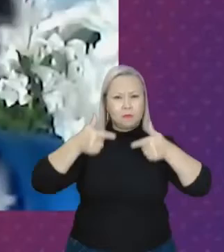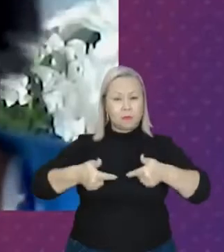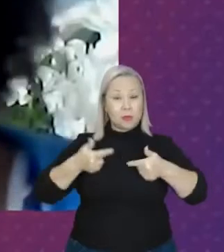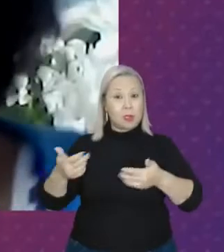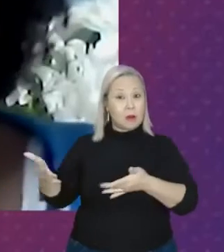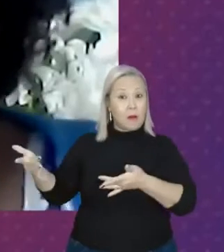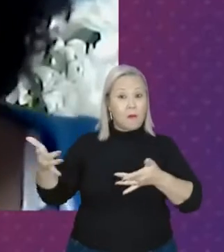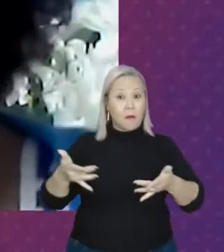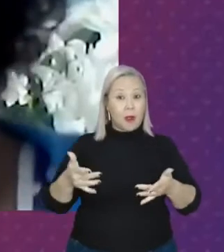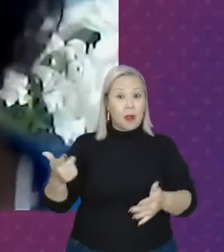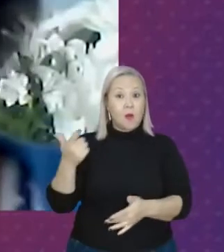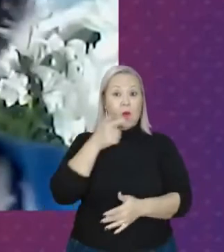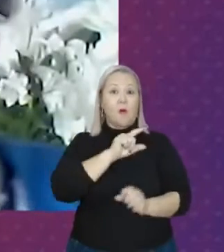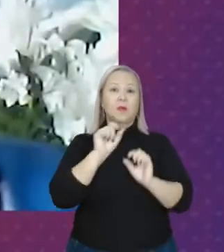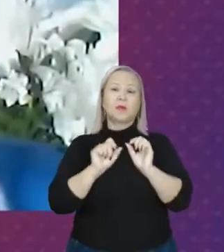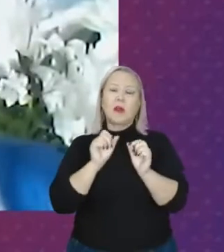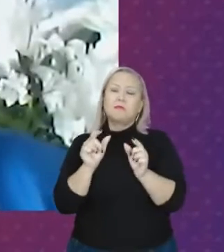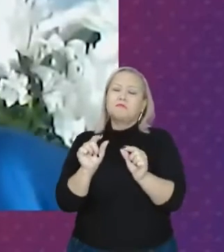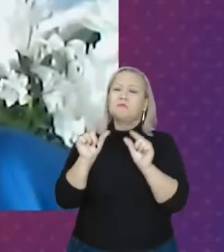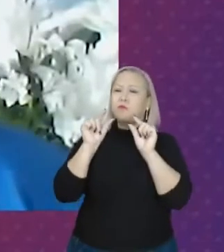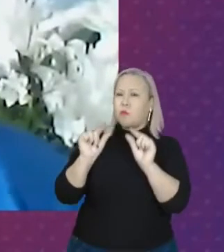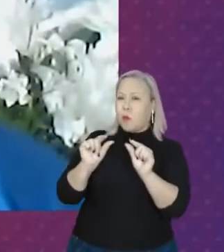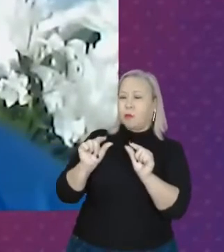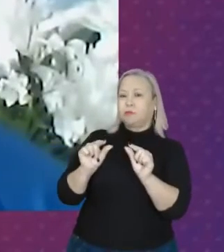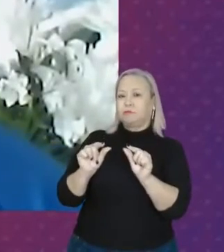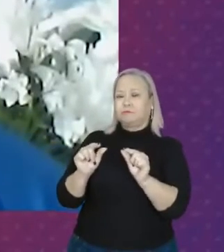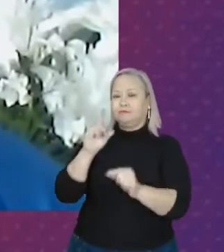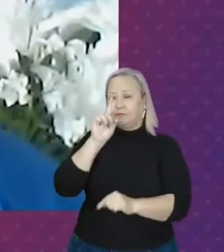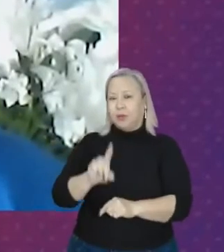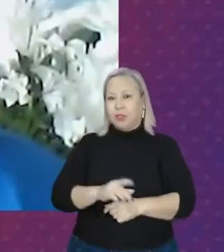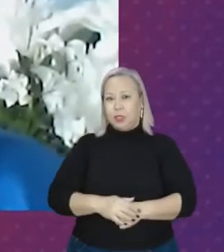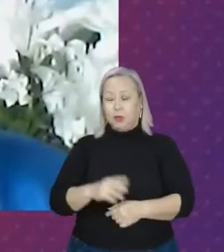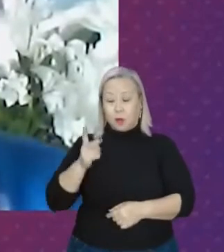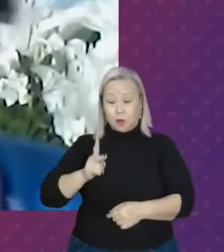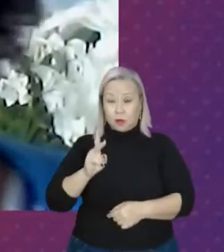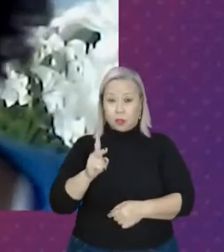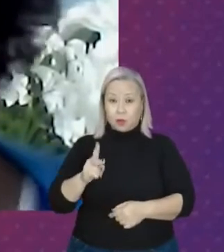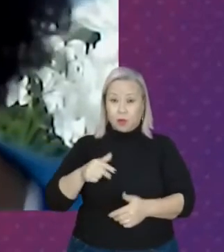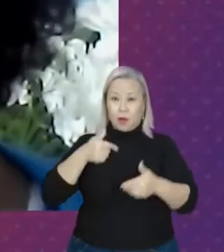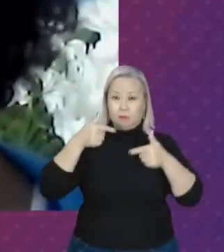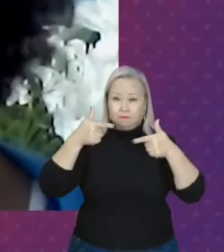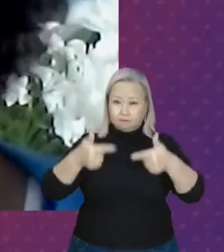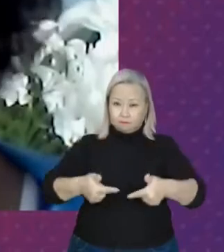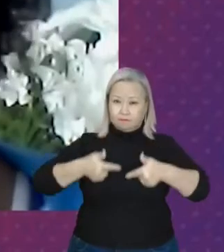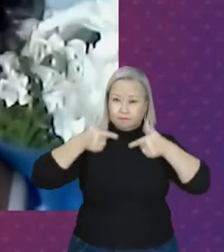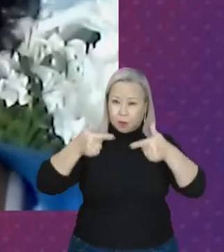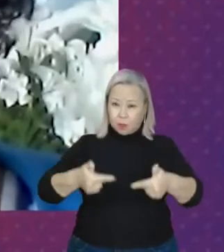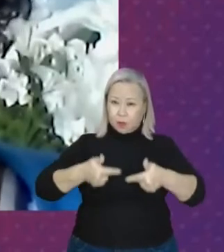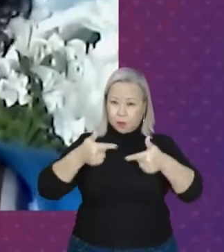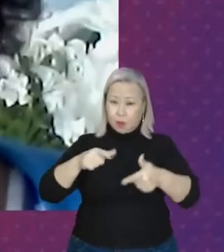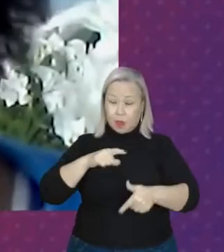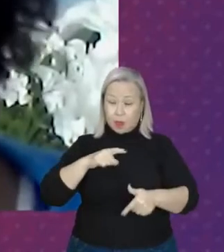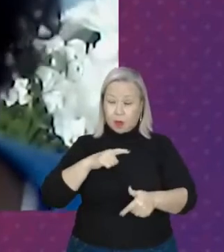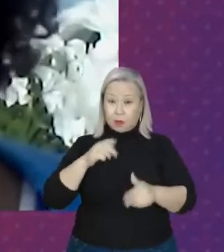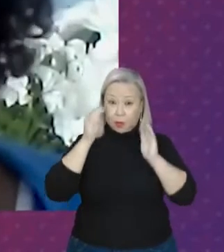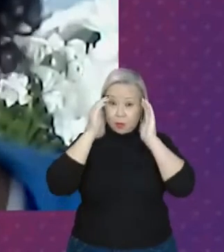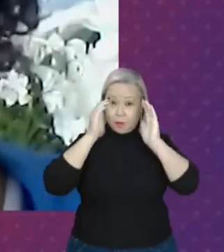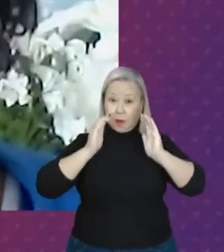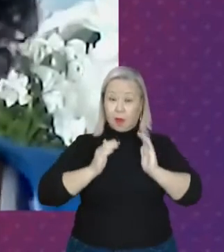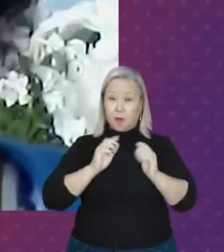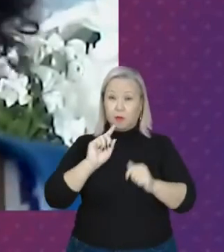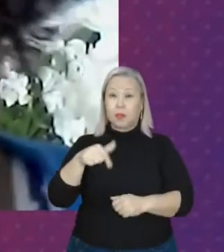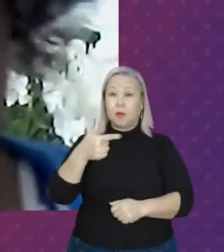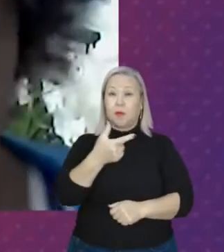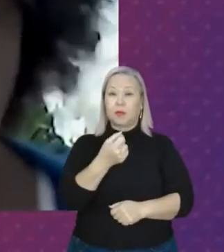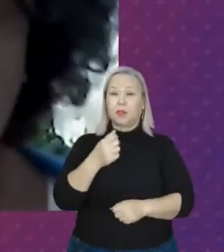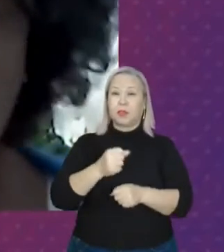conquistaram parte de direitos. Nós continuamos lutando e eu tive a honra de ser, depois de 20